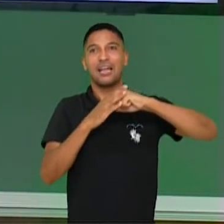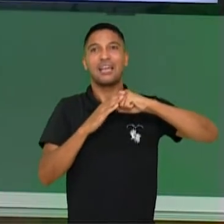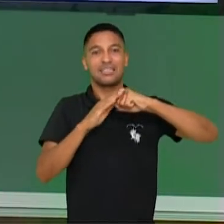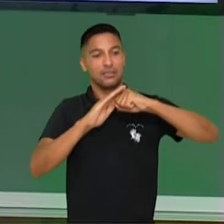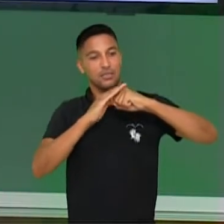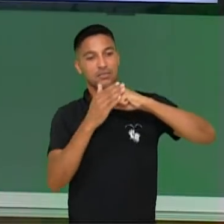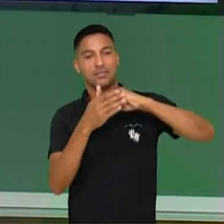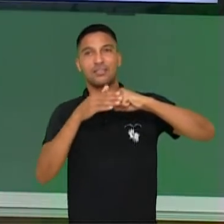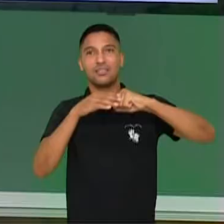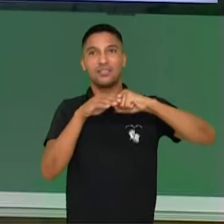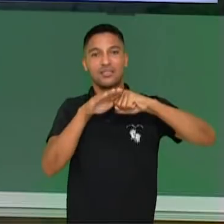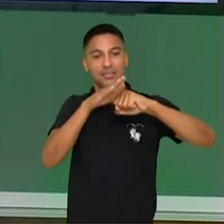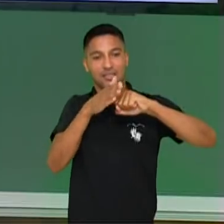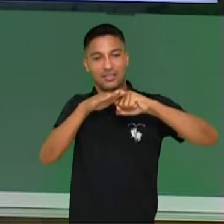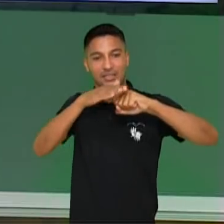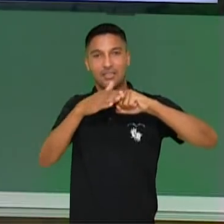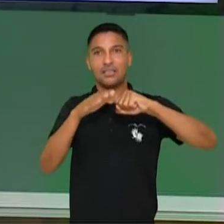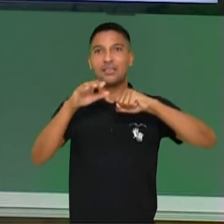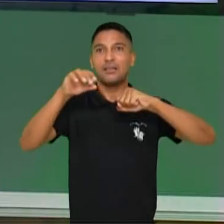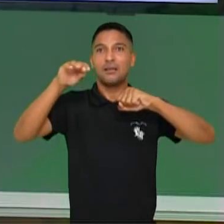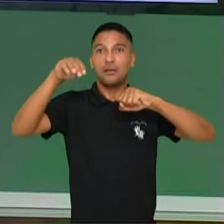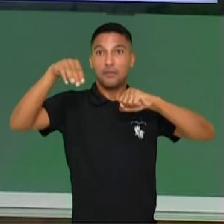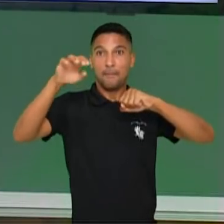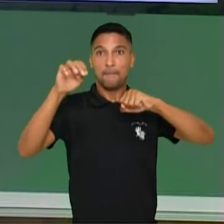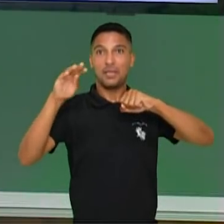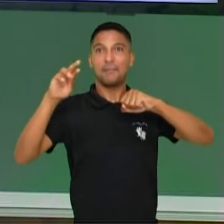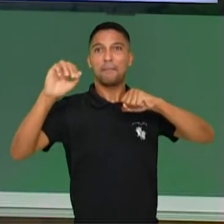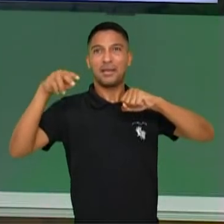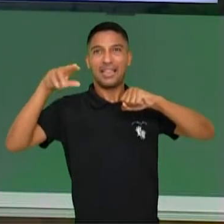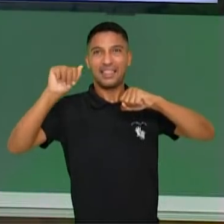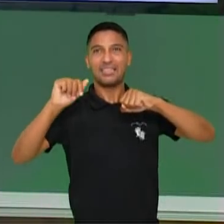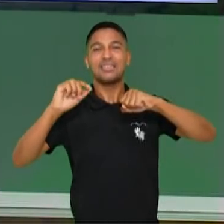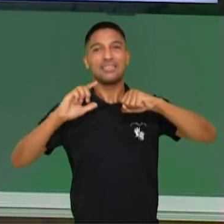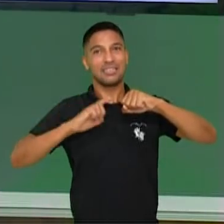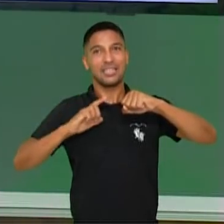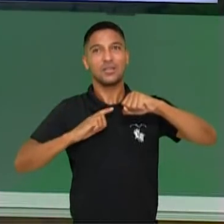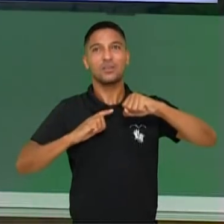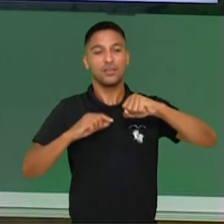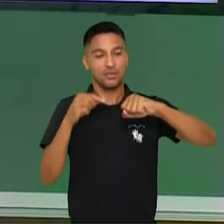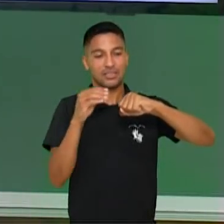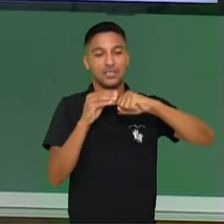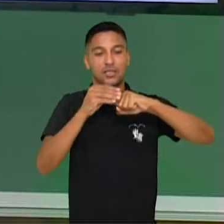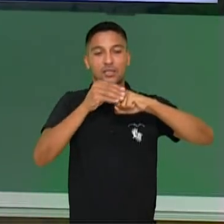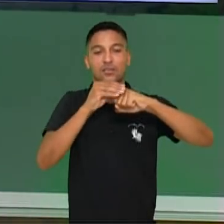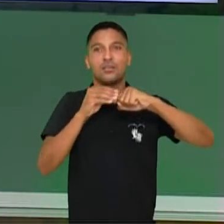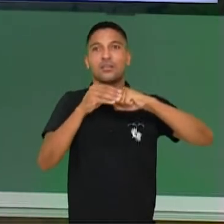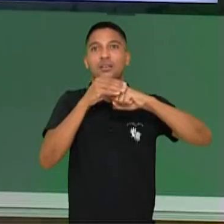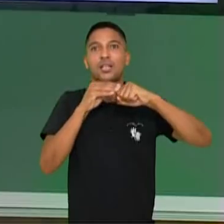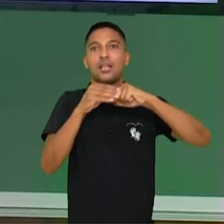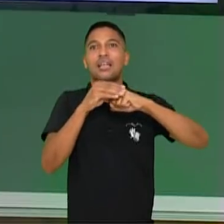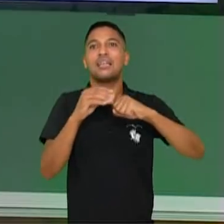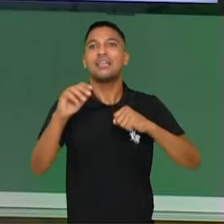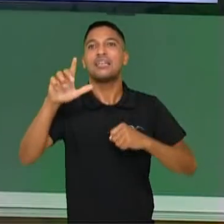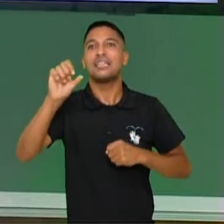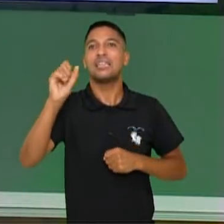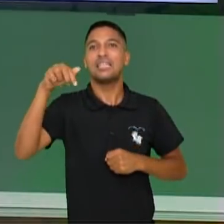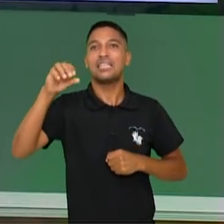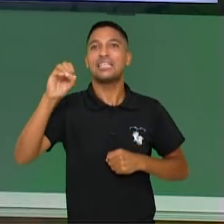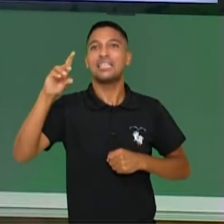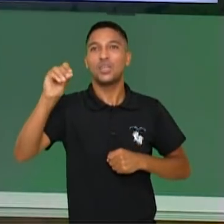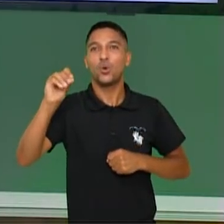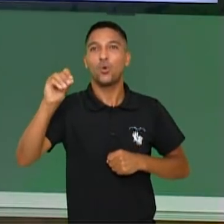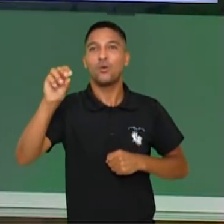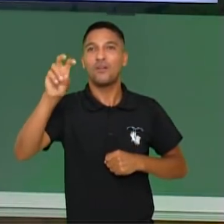um líquido viscoso. Então, um líquido mais pegajoso, não é tão líquido assim, que atua como um lubrificante.